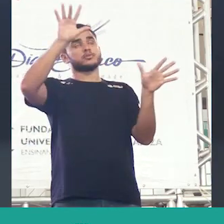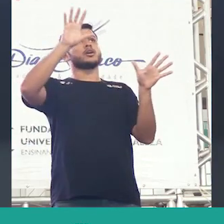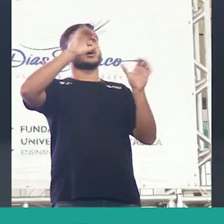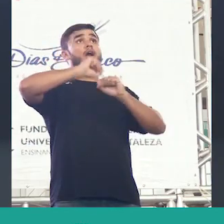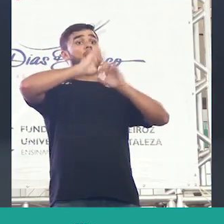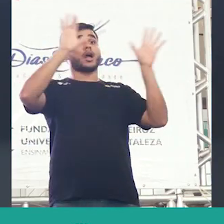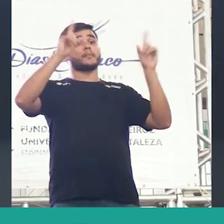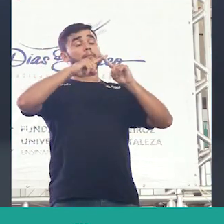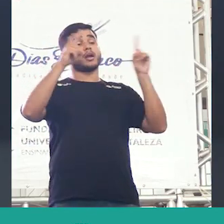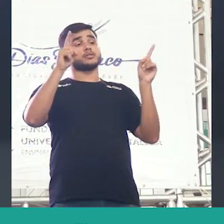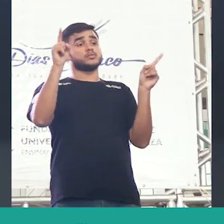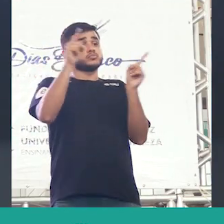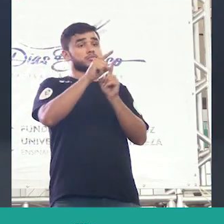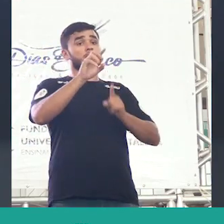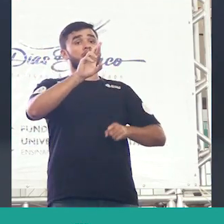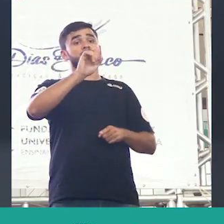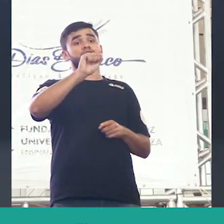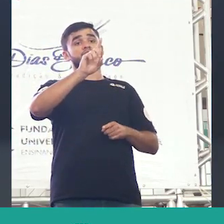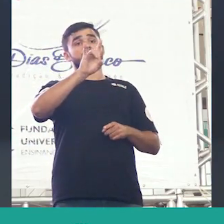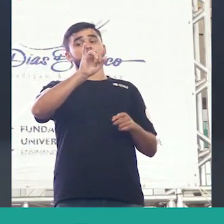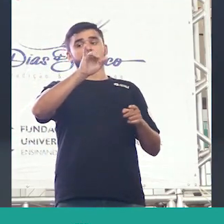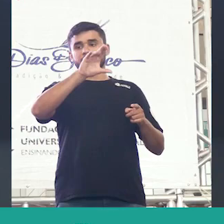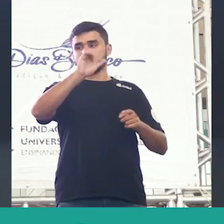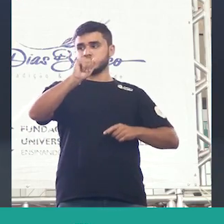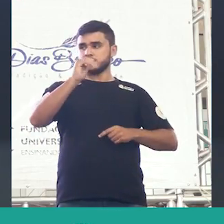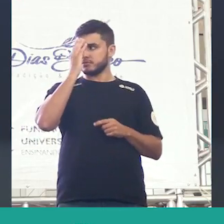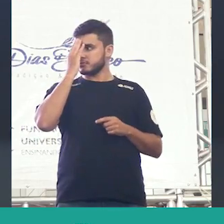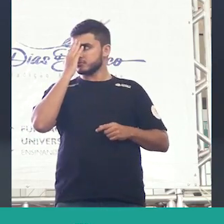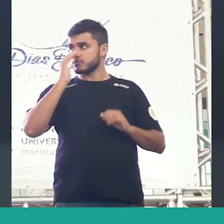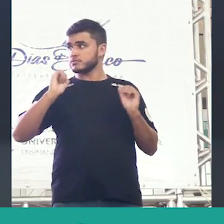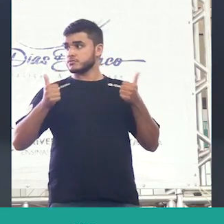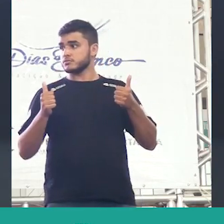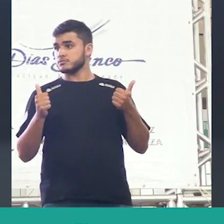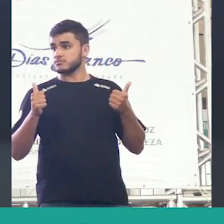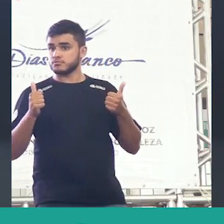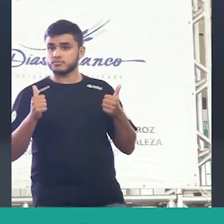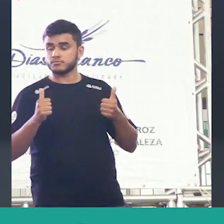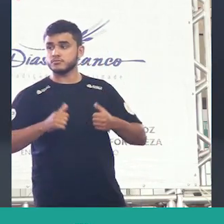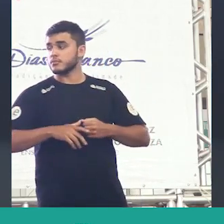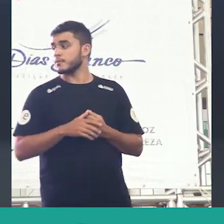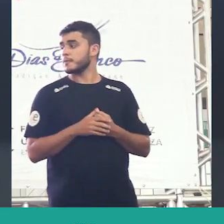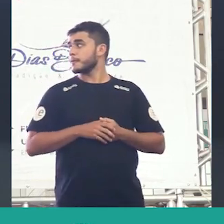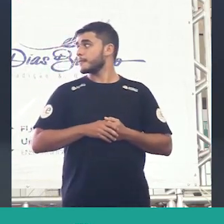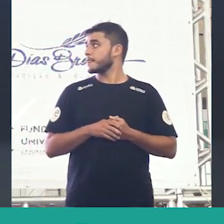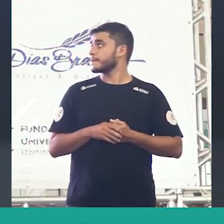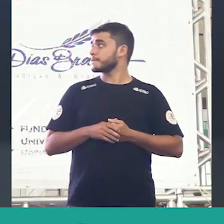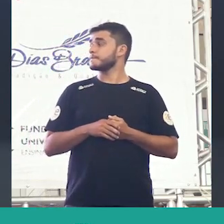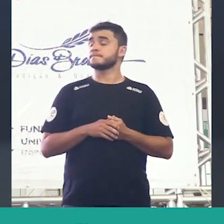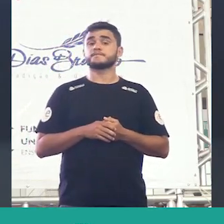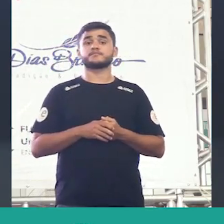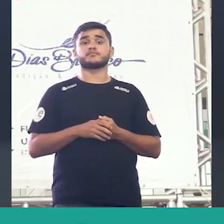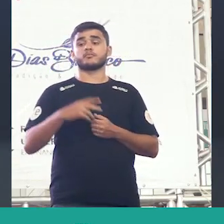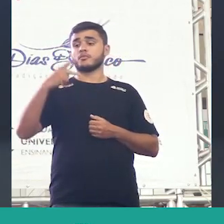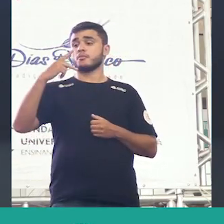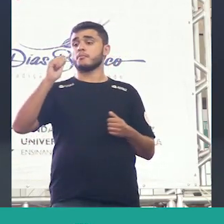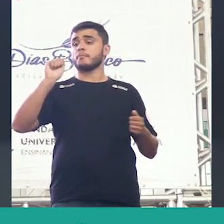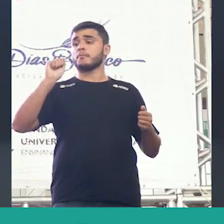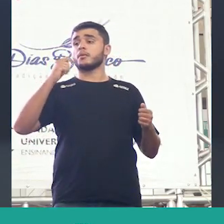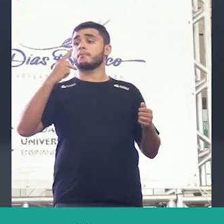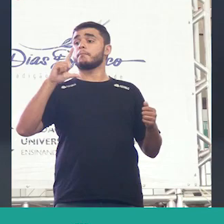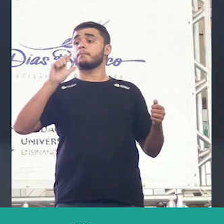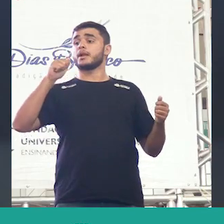aumenta a área refletida, mas diminui a radiância. Beleza ou não? Beleza? E o espelho